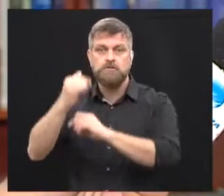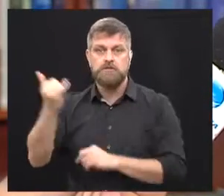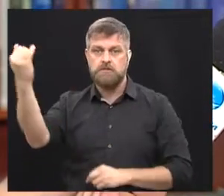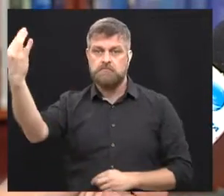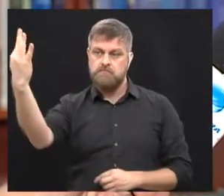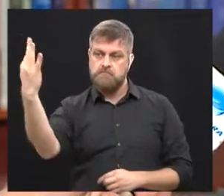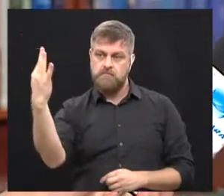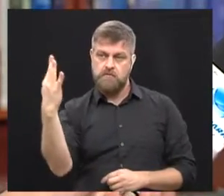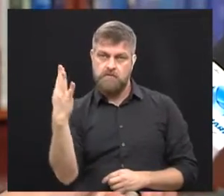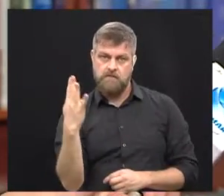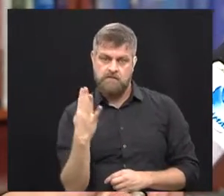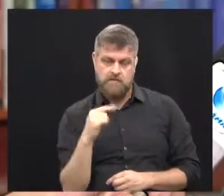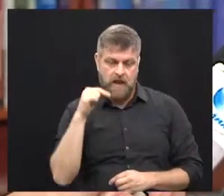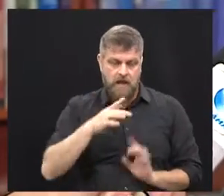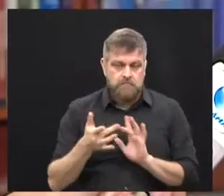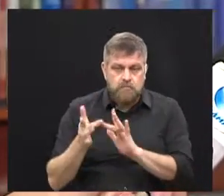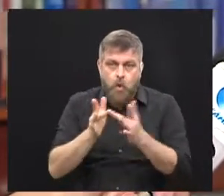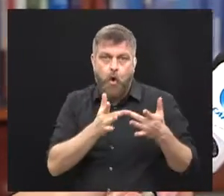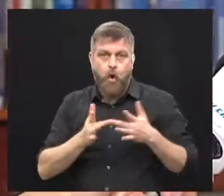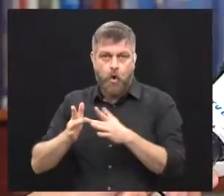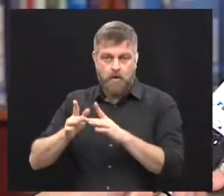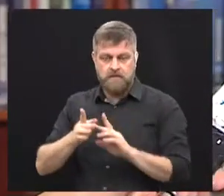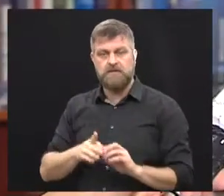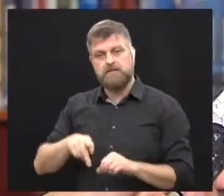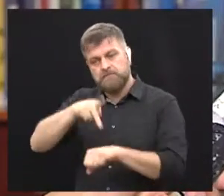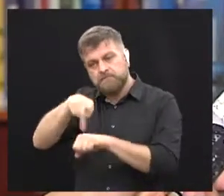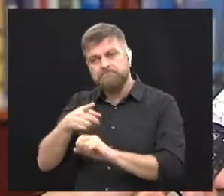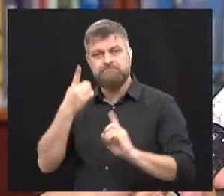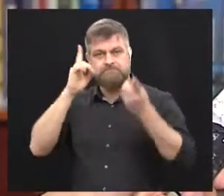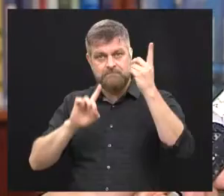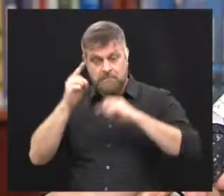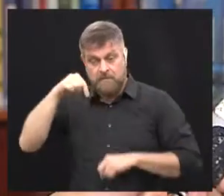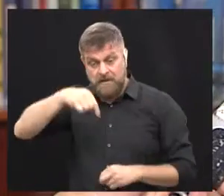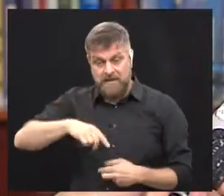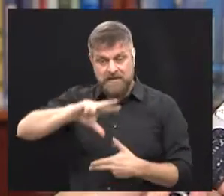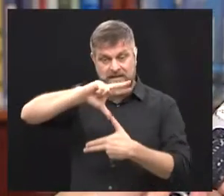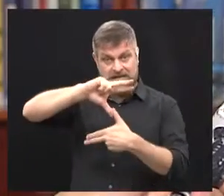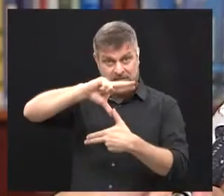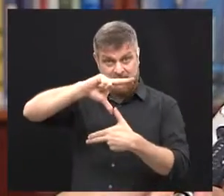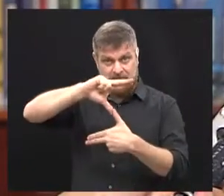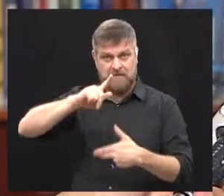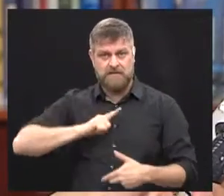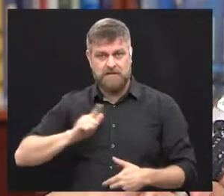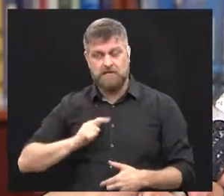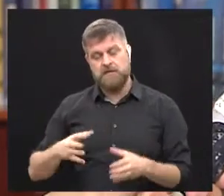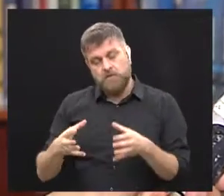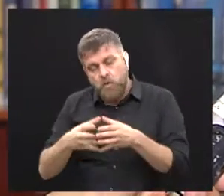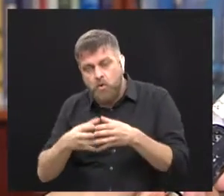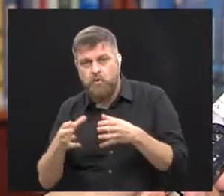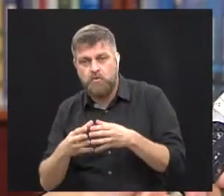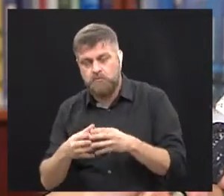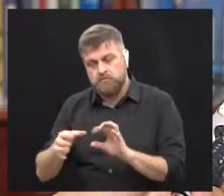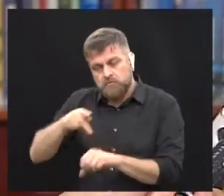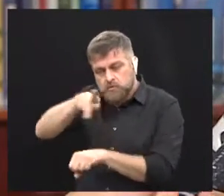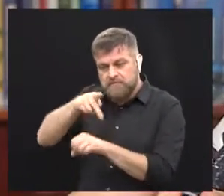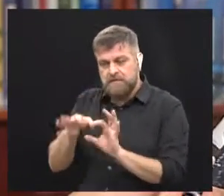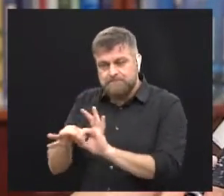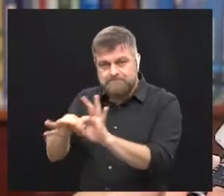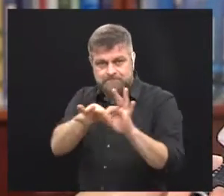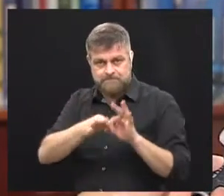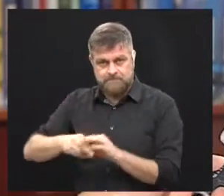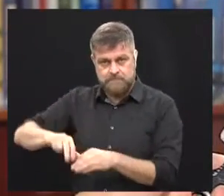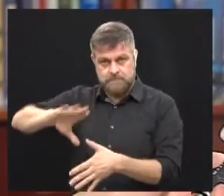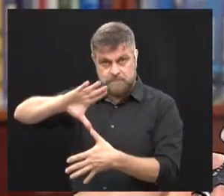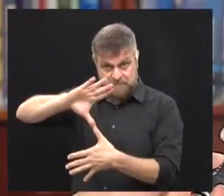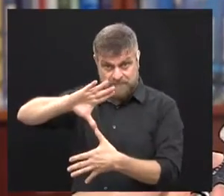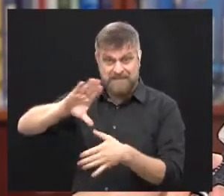ampliar também a postura do Brasil aqui na América Latina. Então, existe o Mercosul, obviamente, existe a situação da